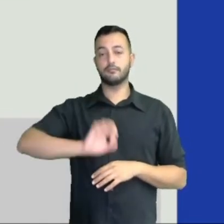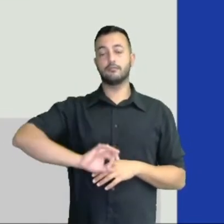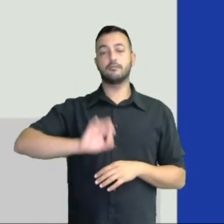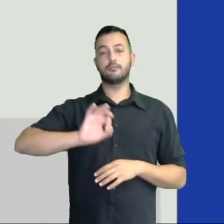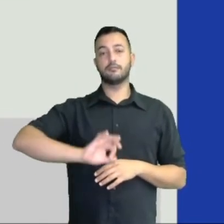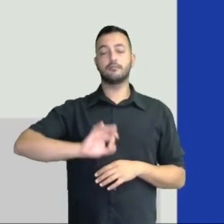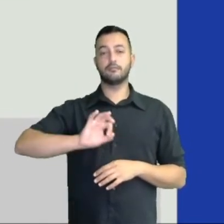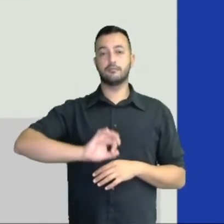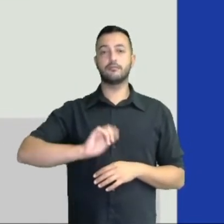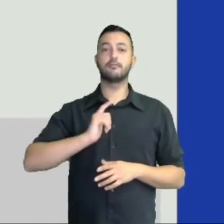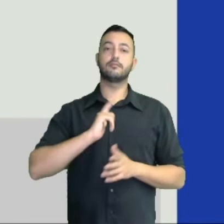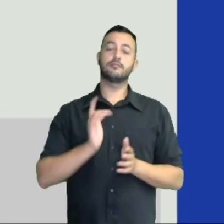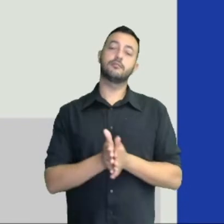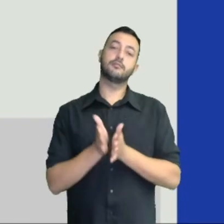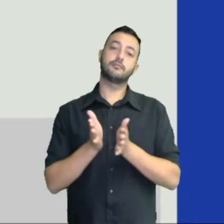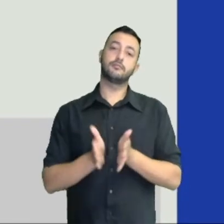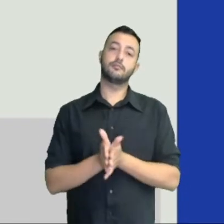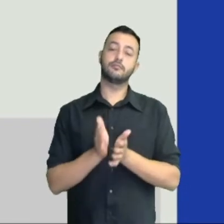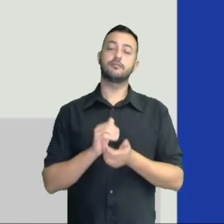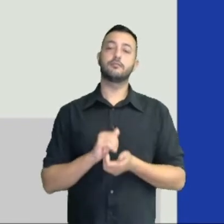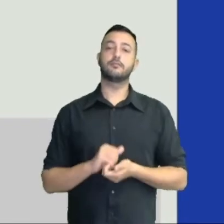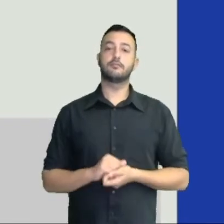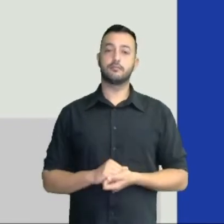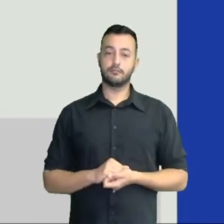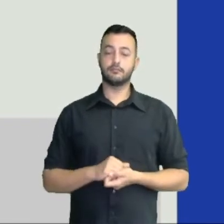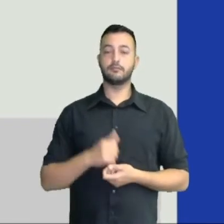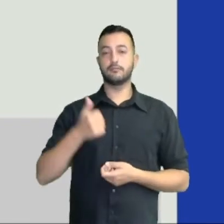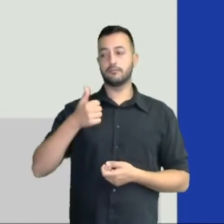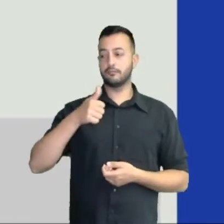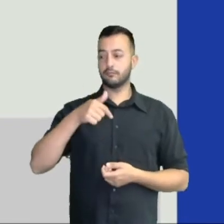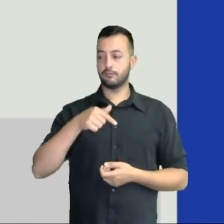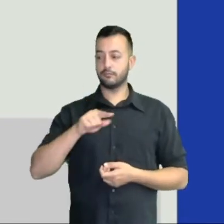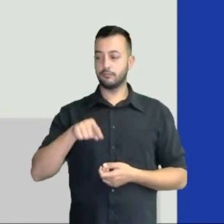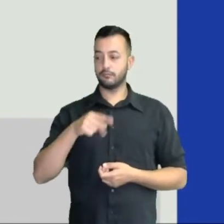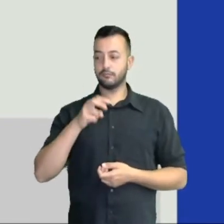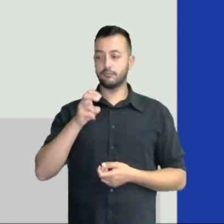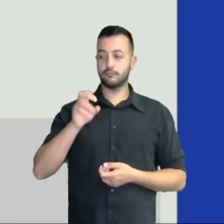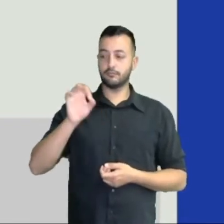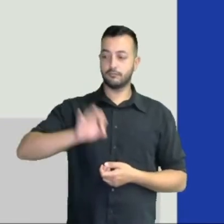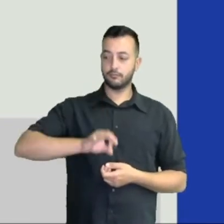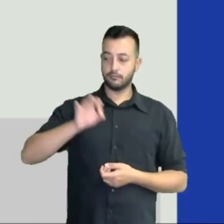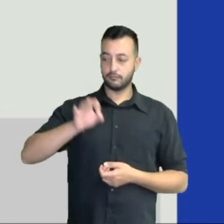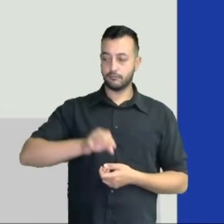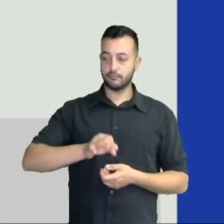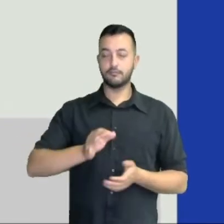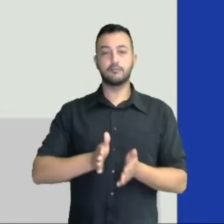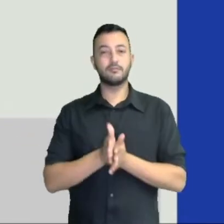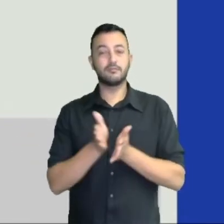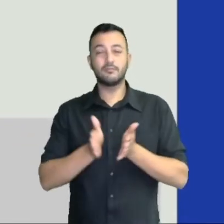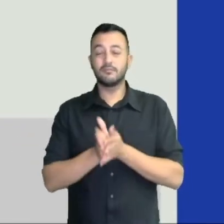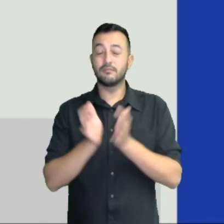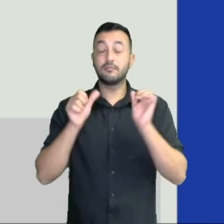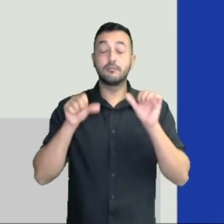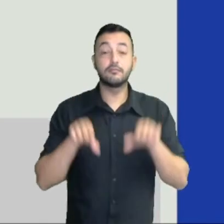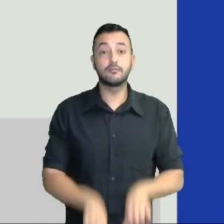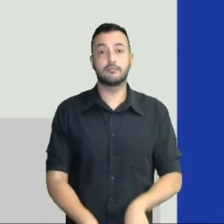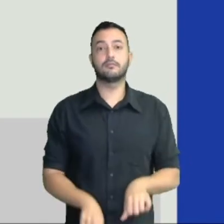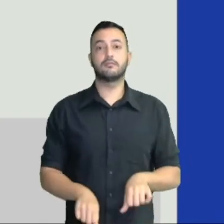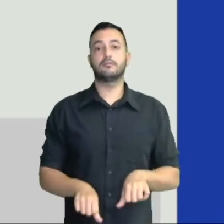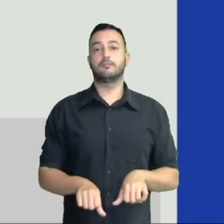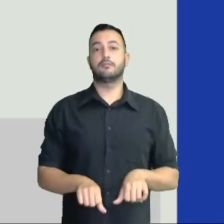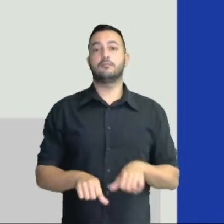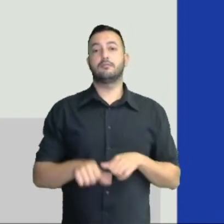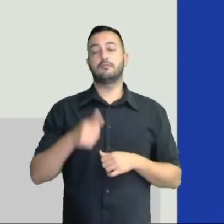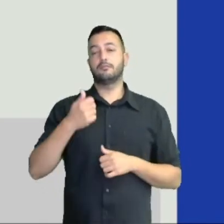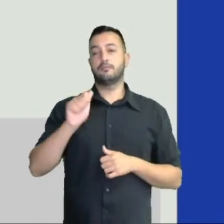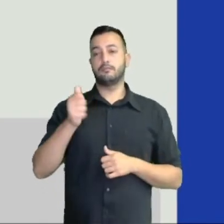está na condição de pobreza e 17,5% em condição de extrema pobreza. Na